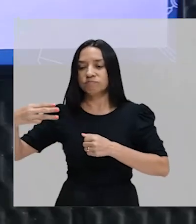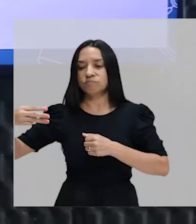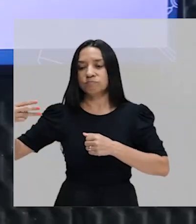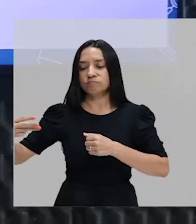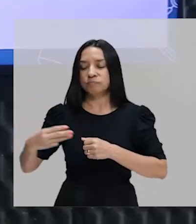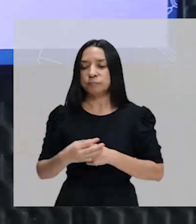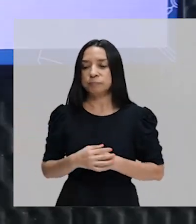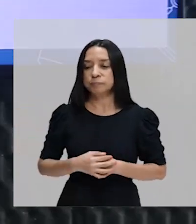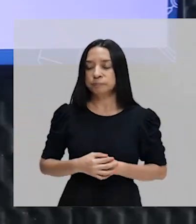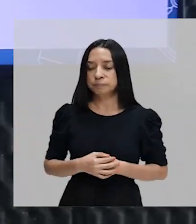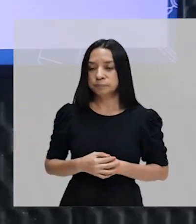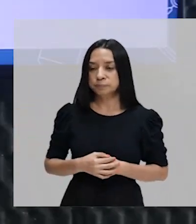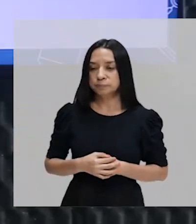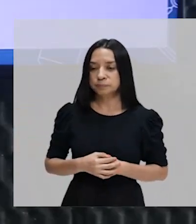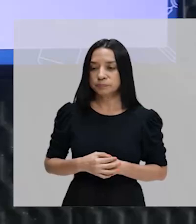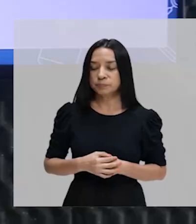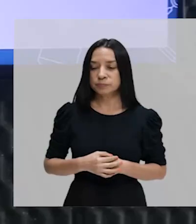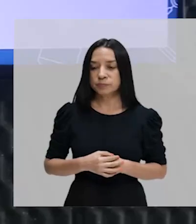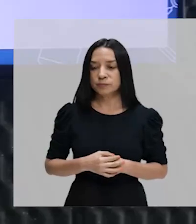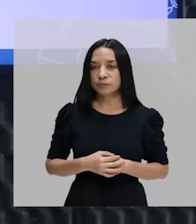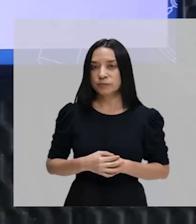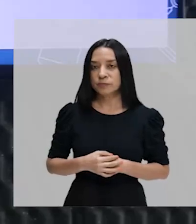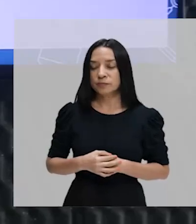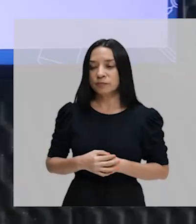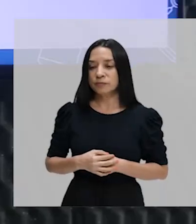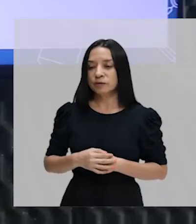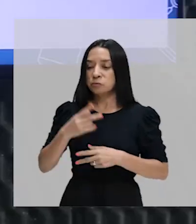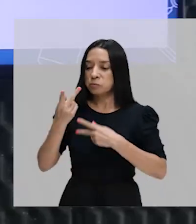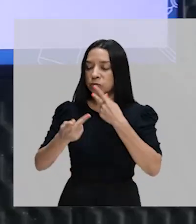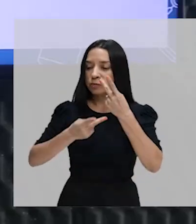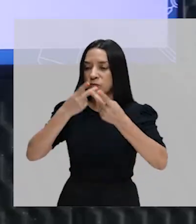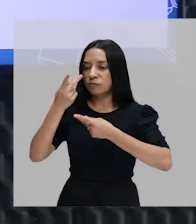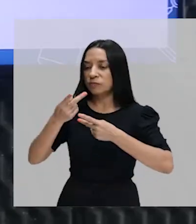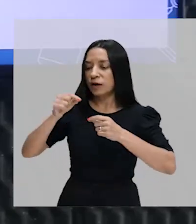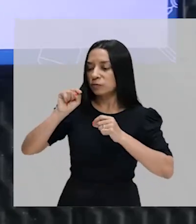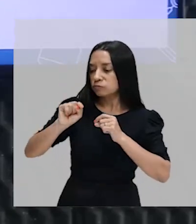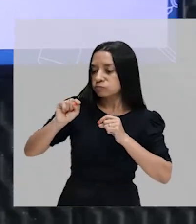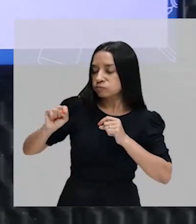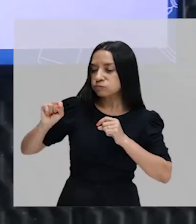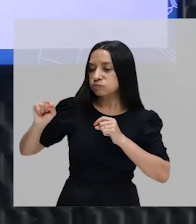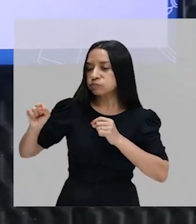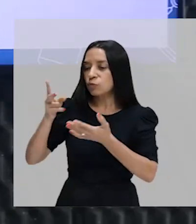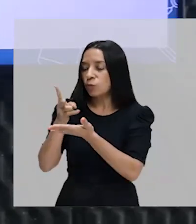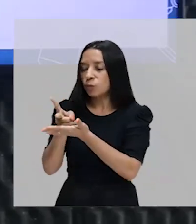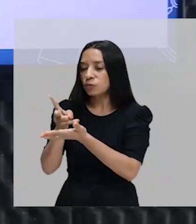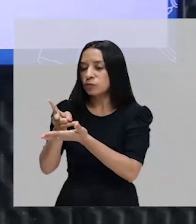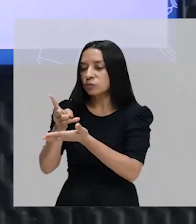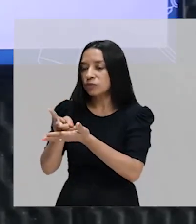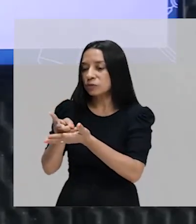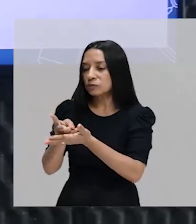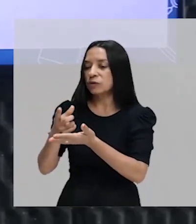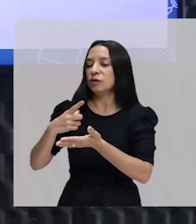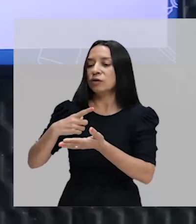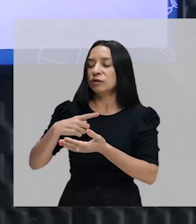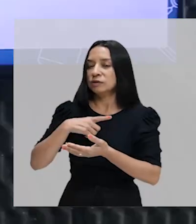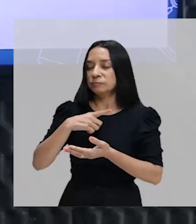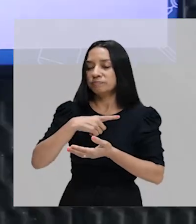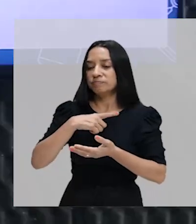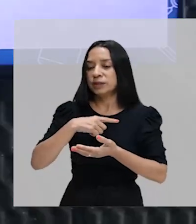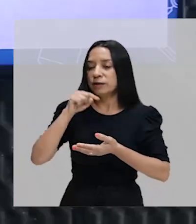8,333 e assim sucessivamente. Quando eu digo e assim sucessivamente, entenda, é a presença da reticências para que